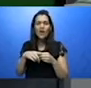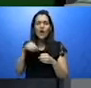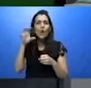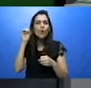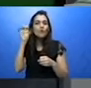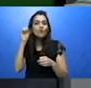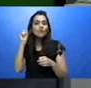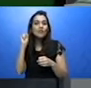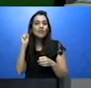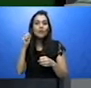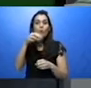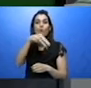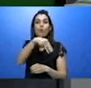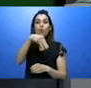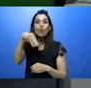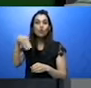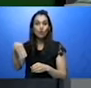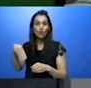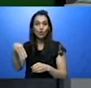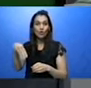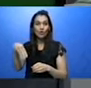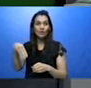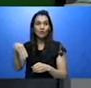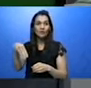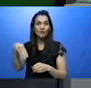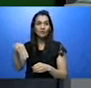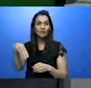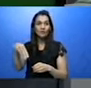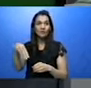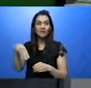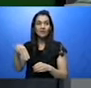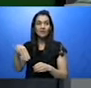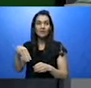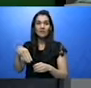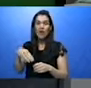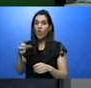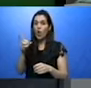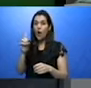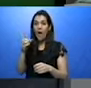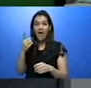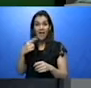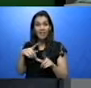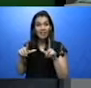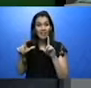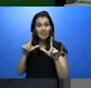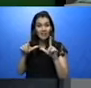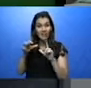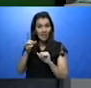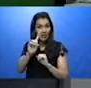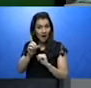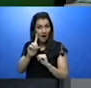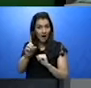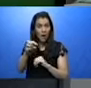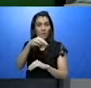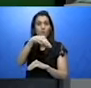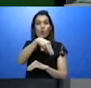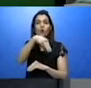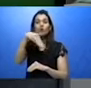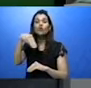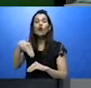atentamente os monitores. Olha, esses monitores aqui não é o da TV ou do computador, tá bom? São